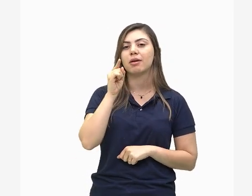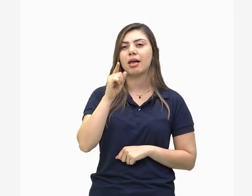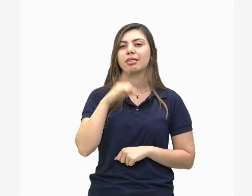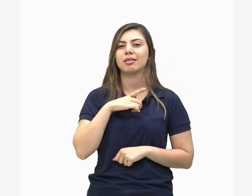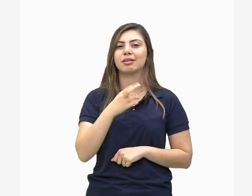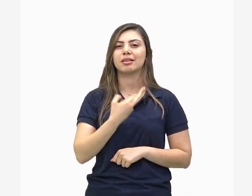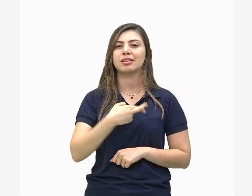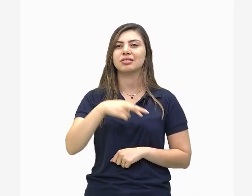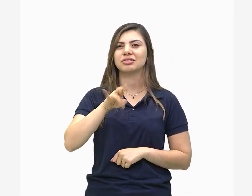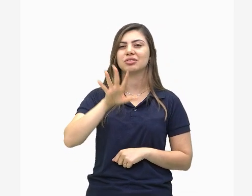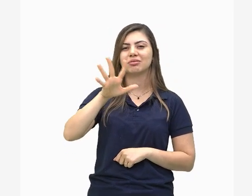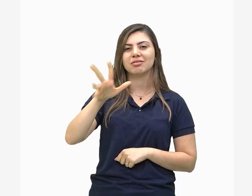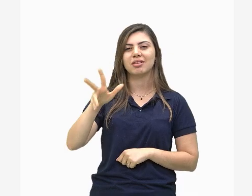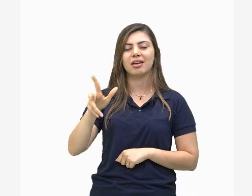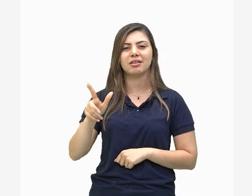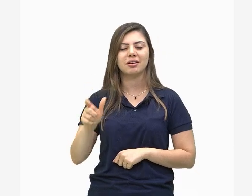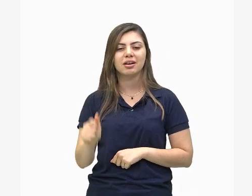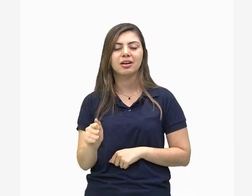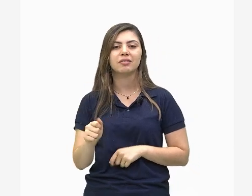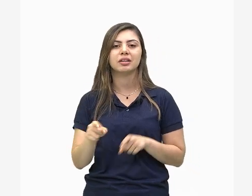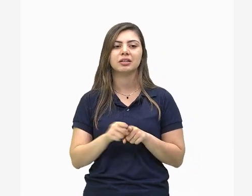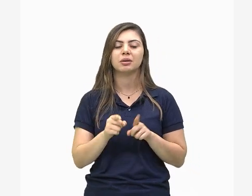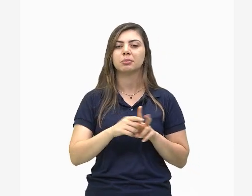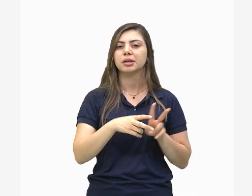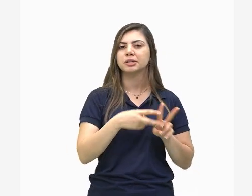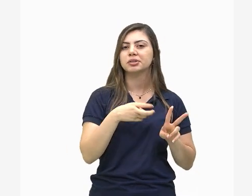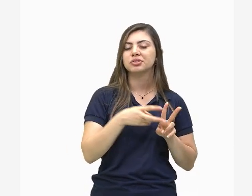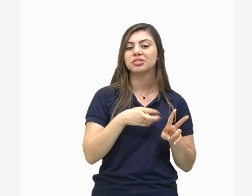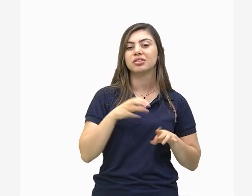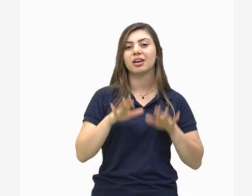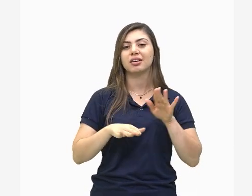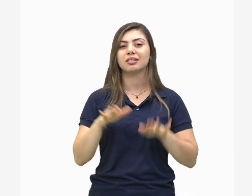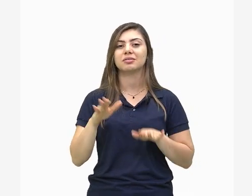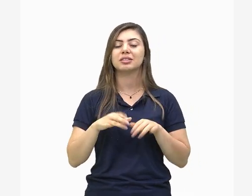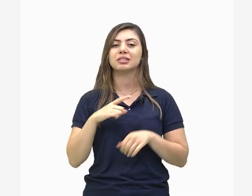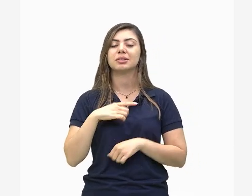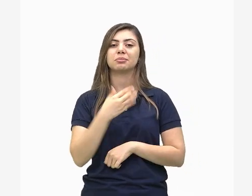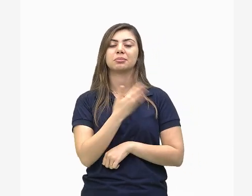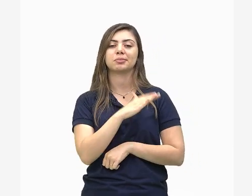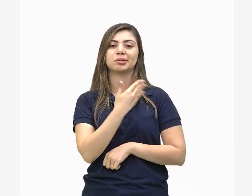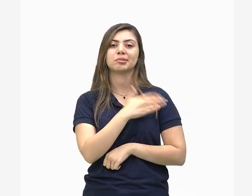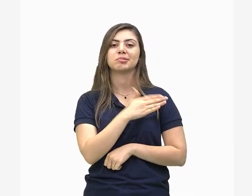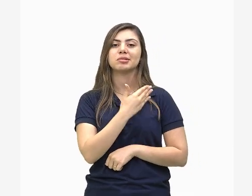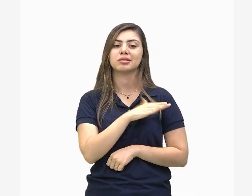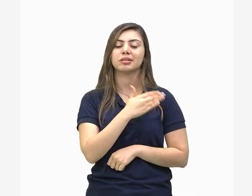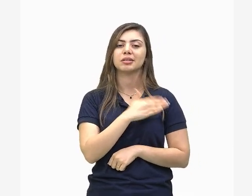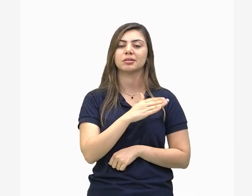africana e também espiritualidades indígenas, que muitas das vezes não podem